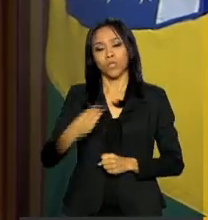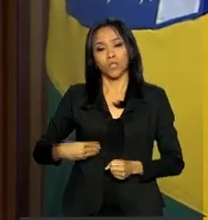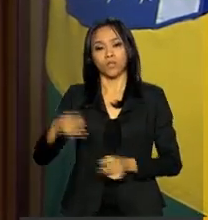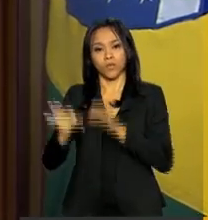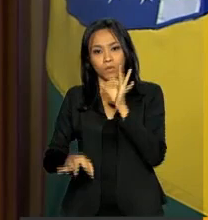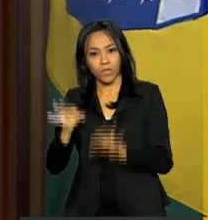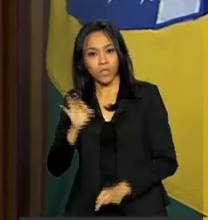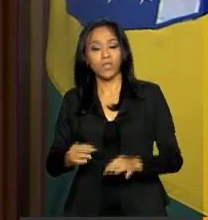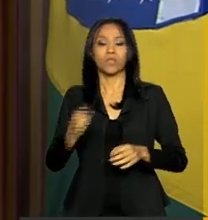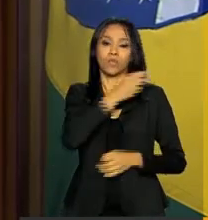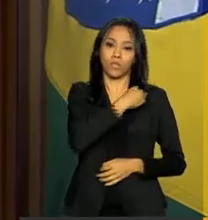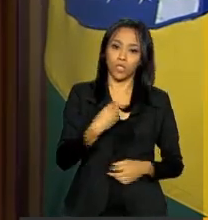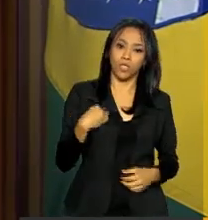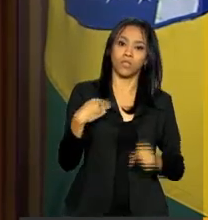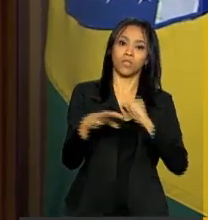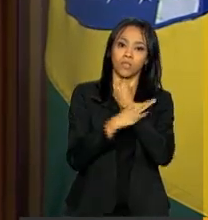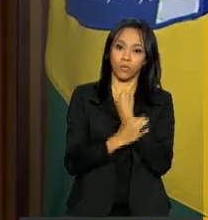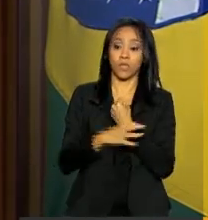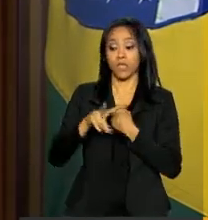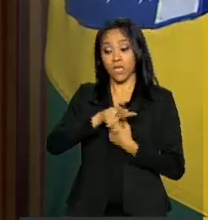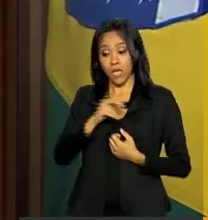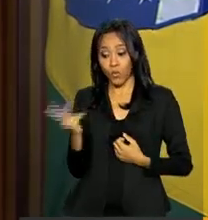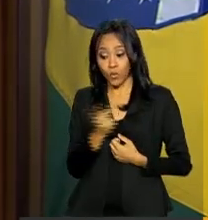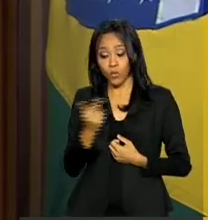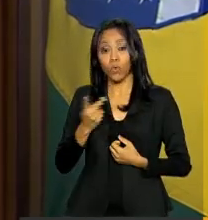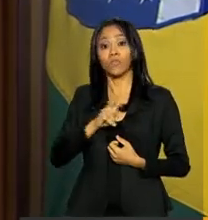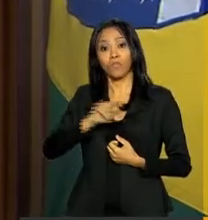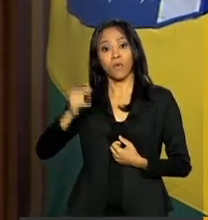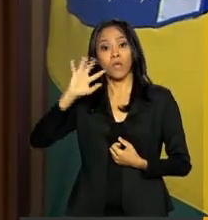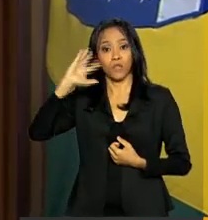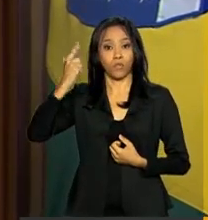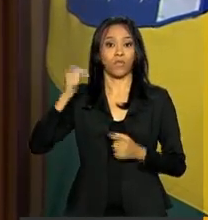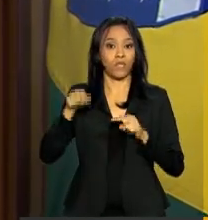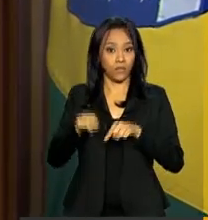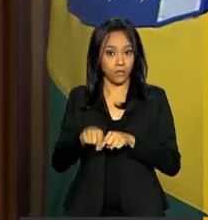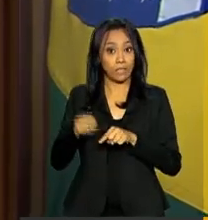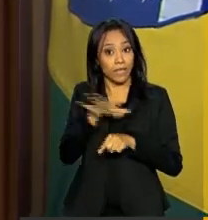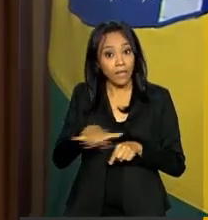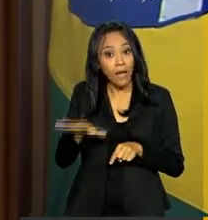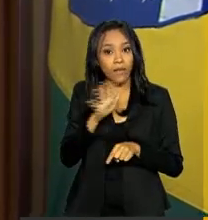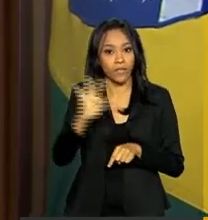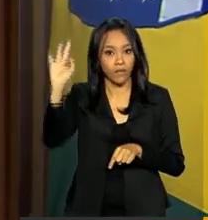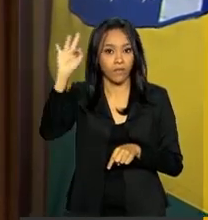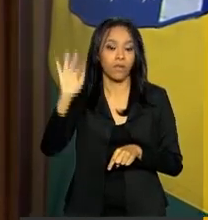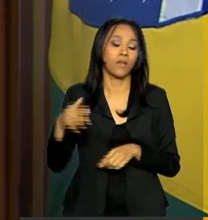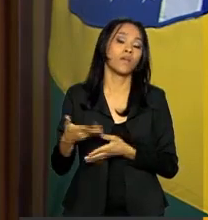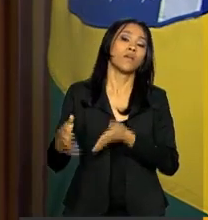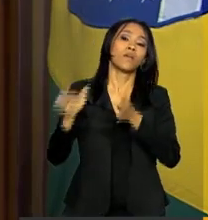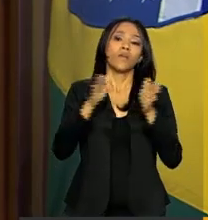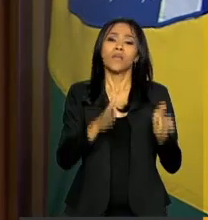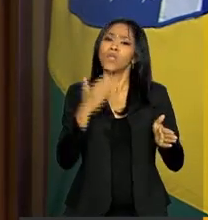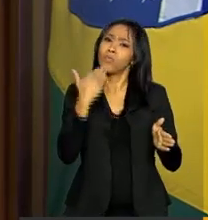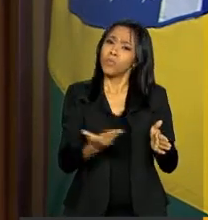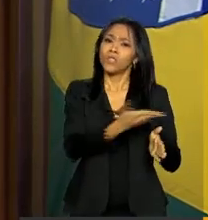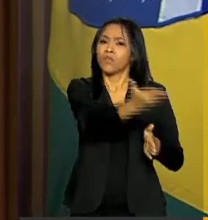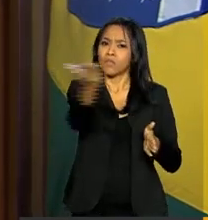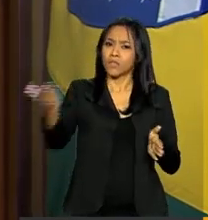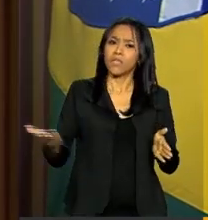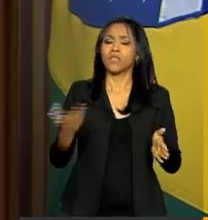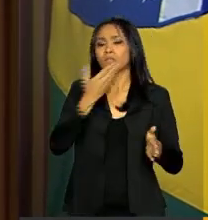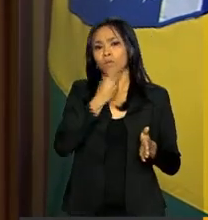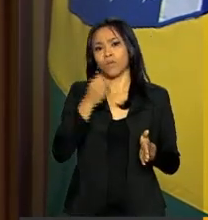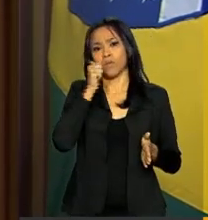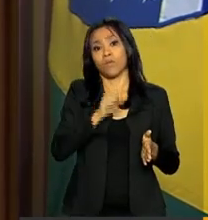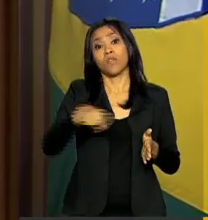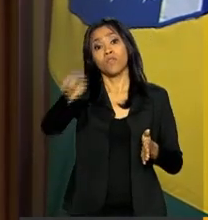cuidaram deste assunto na área na área federal eu ia pedir aos senhores e as senhoras que se esforçassem para